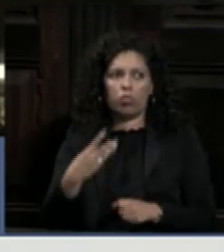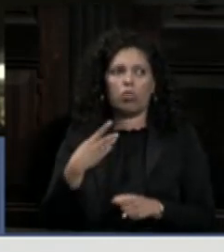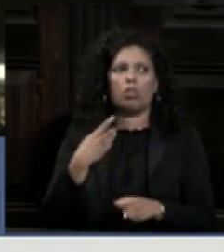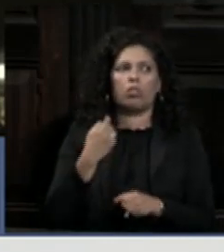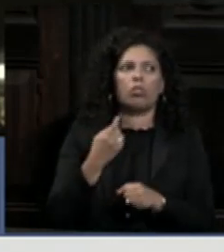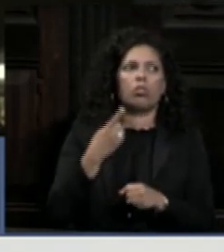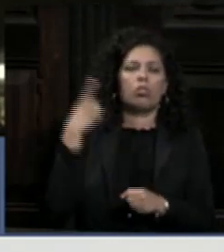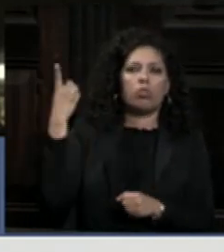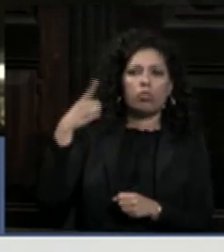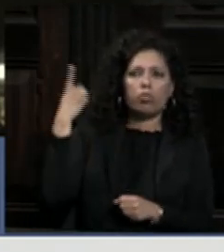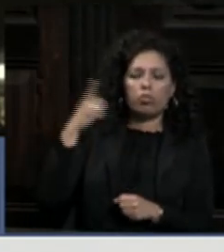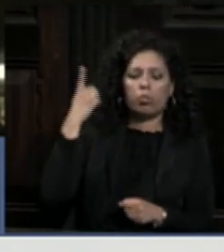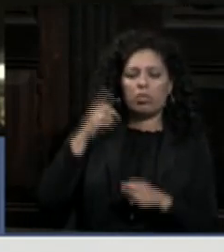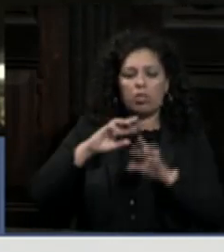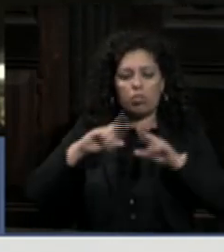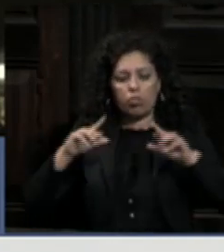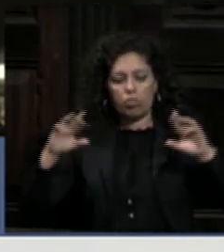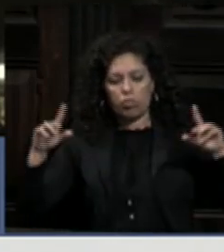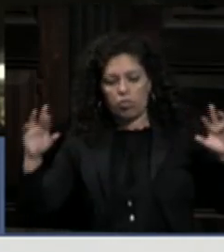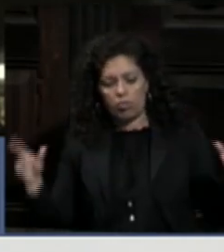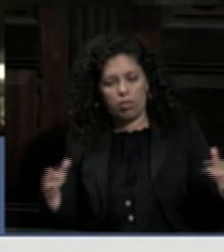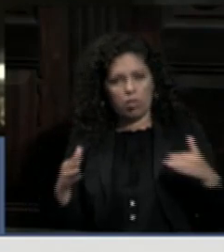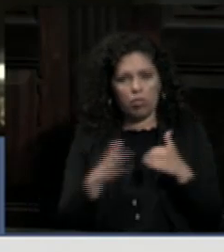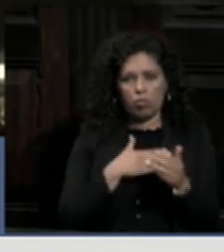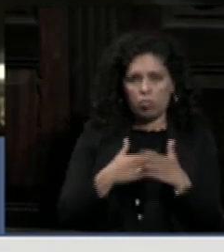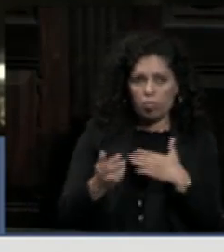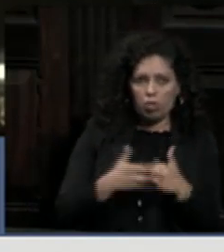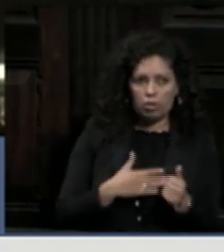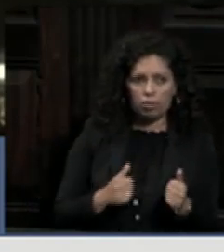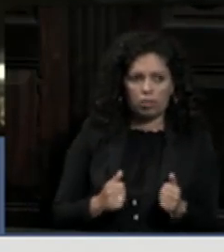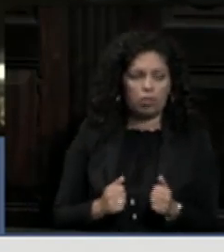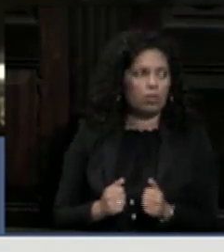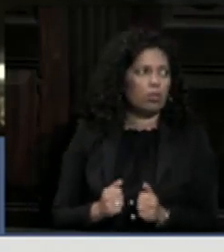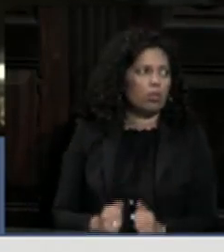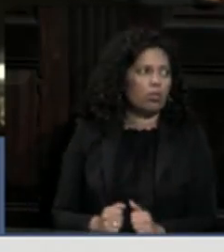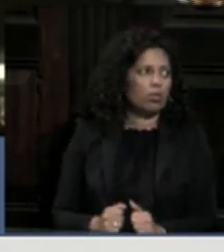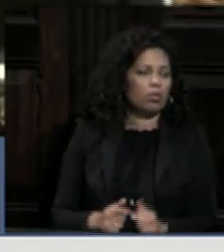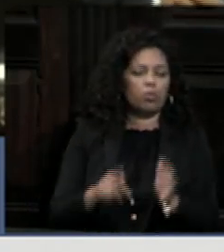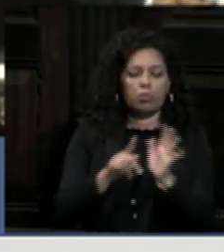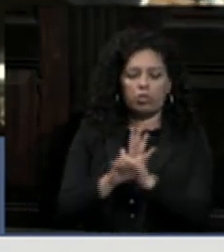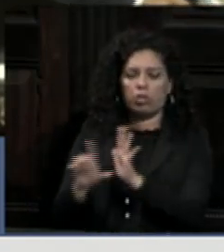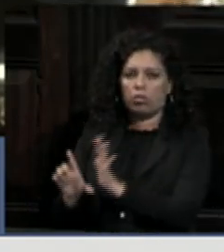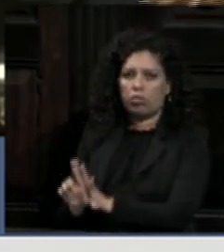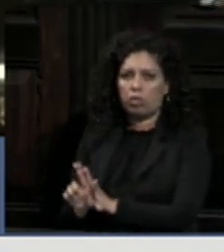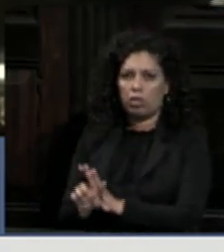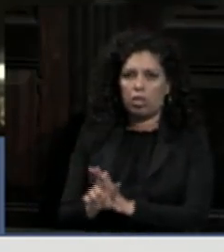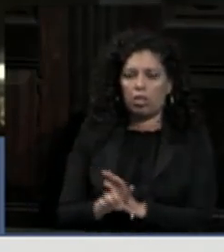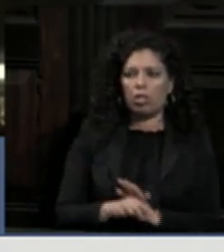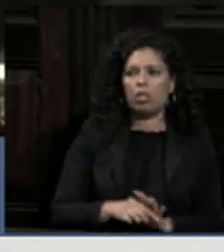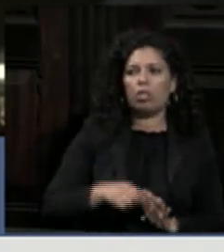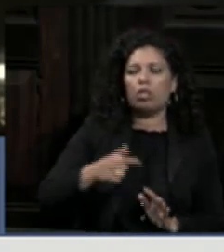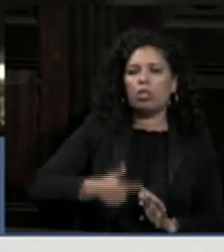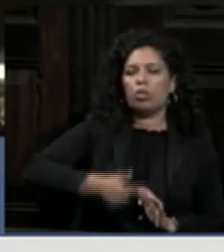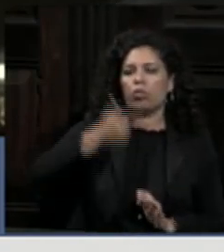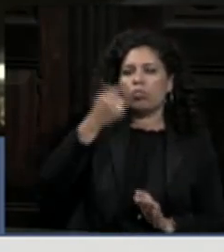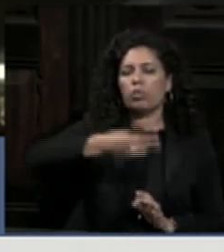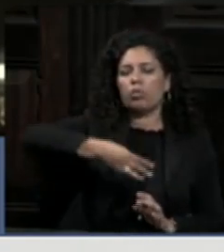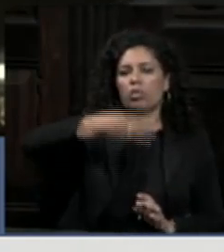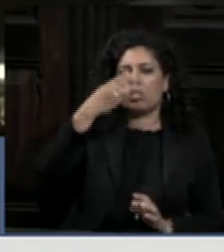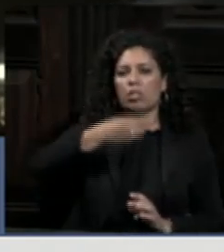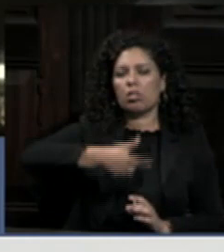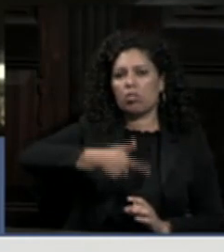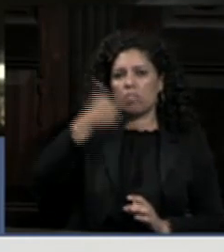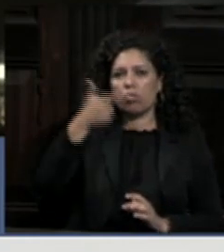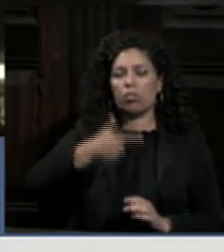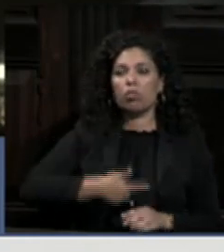deputados paulo ramos e cláudia maria projeto de lei número 3221 2004 de autoria do